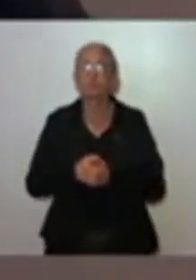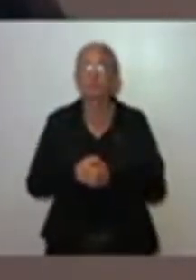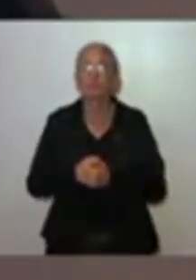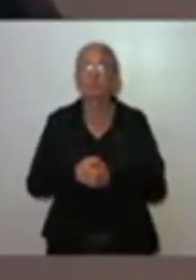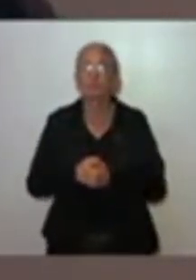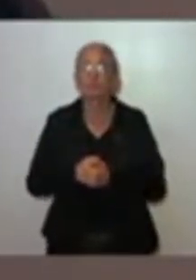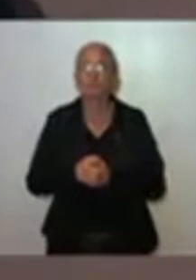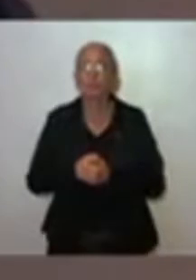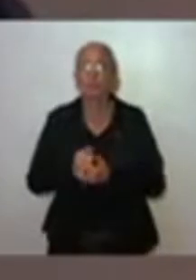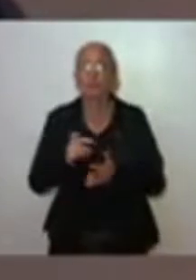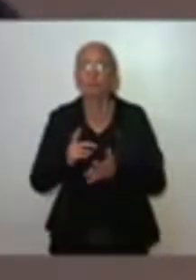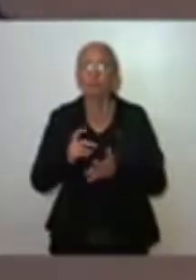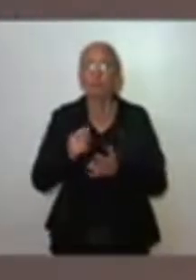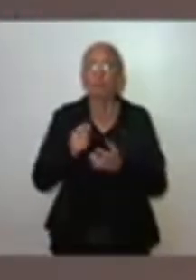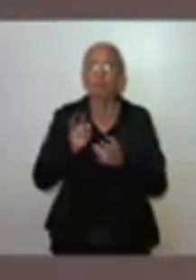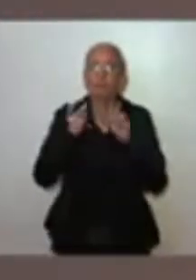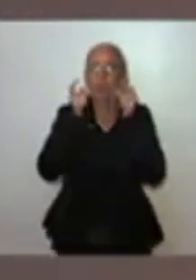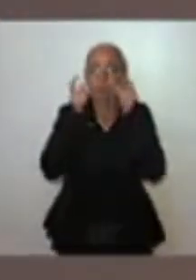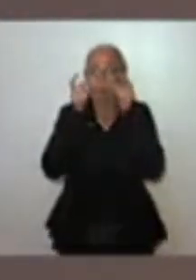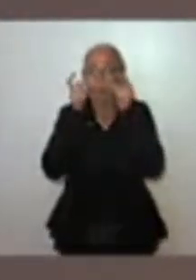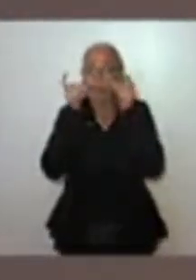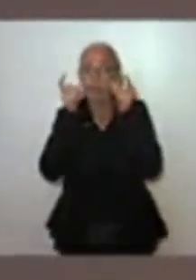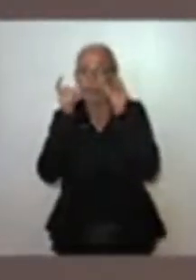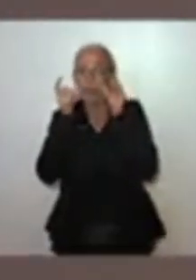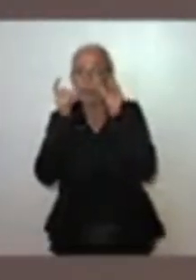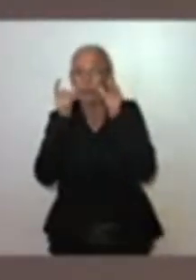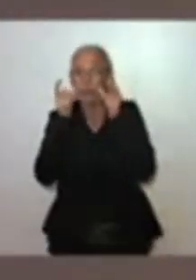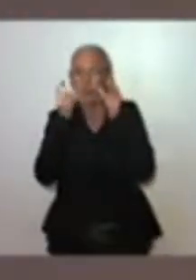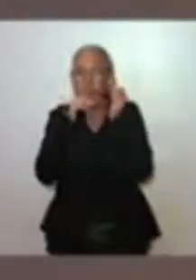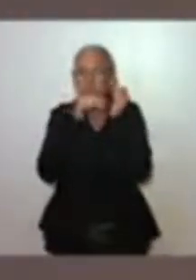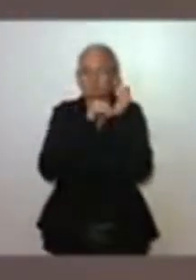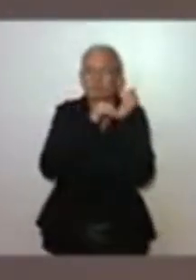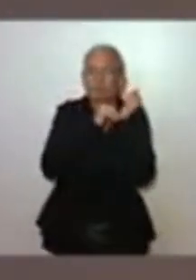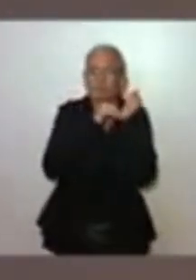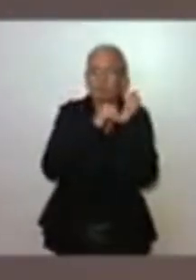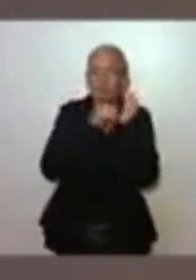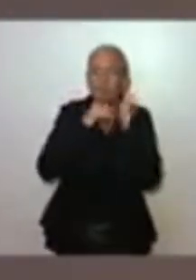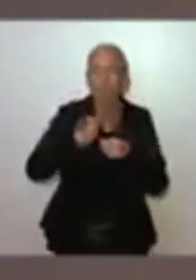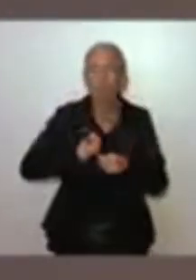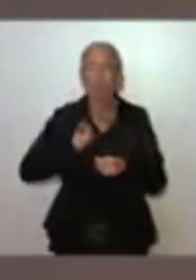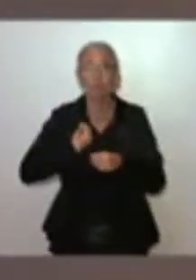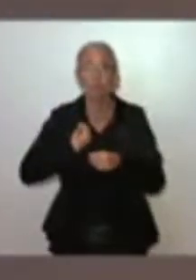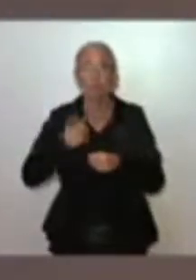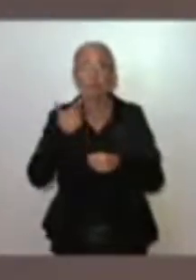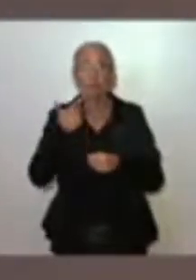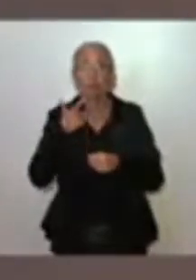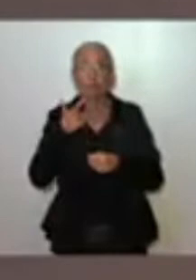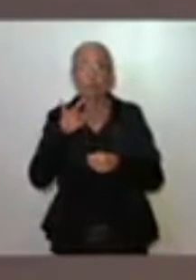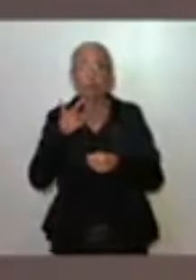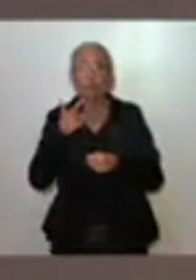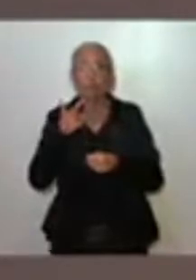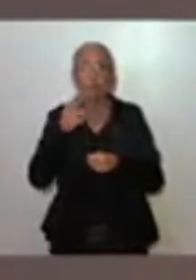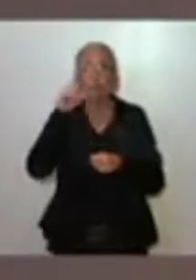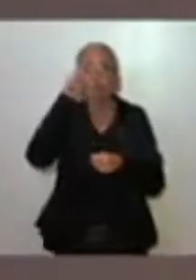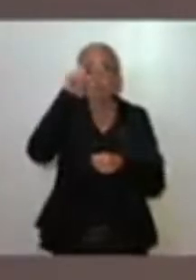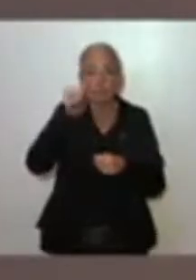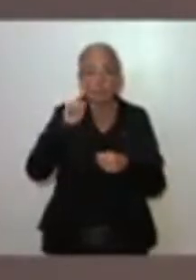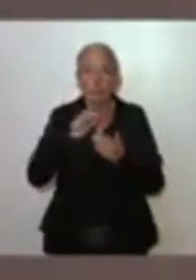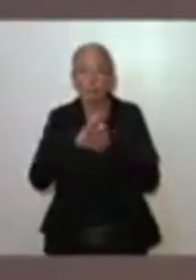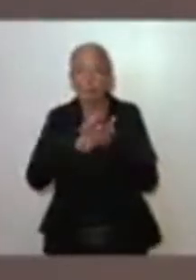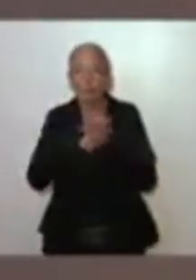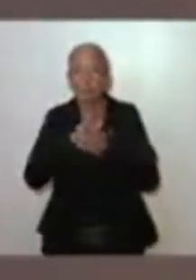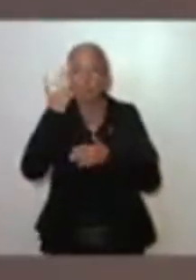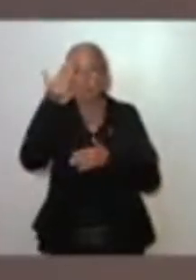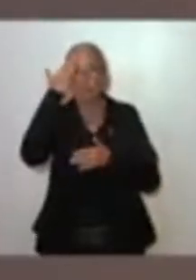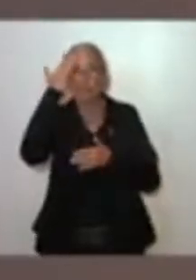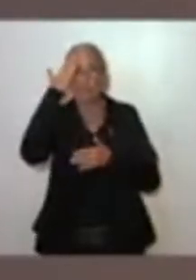é um pouco como um observador externo da Vida em que a gente não tem controle sobre tudo mas a gente tem controle